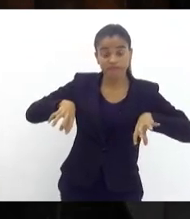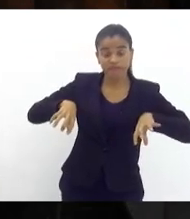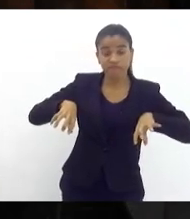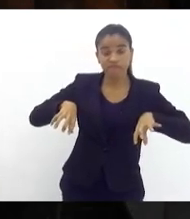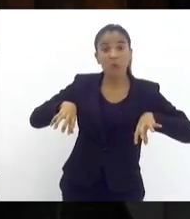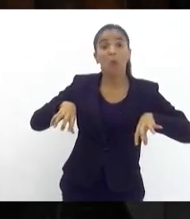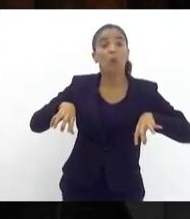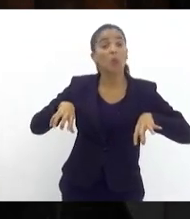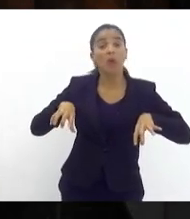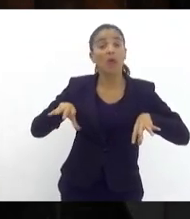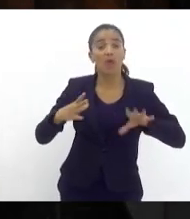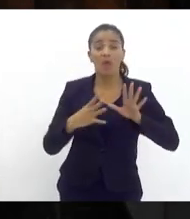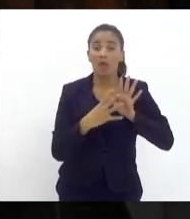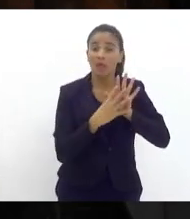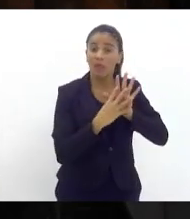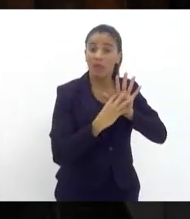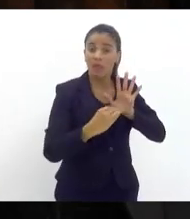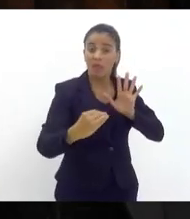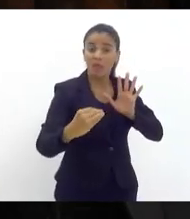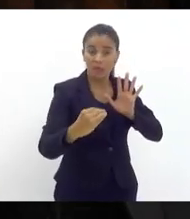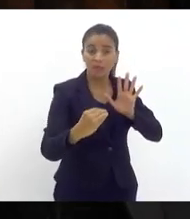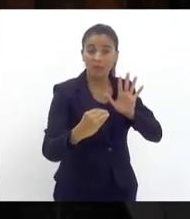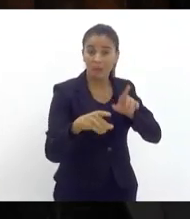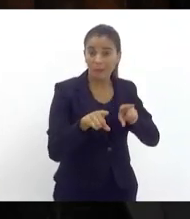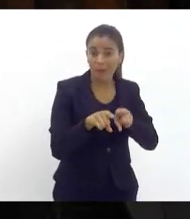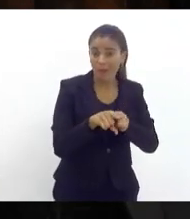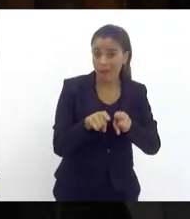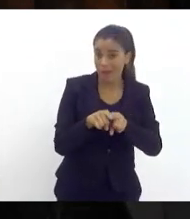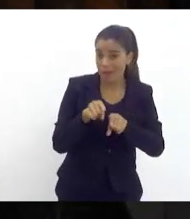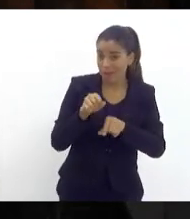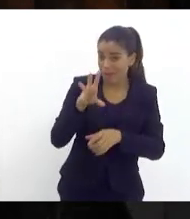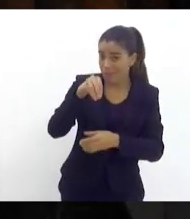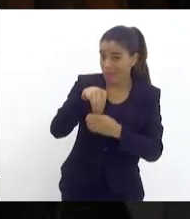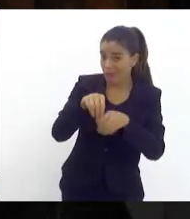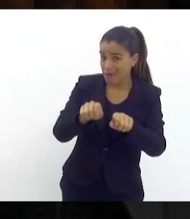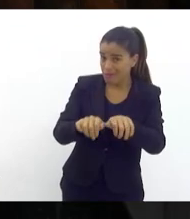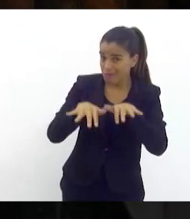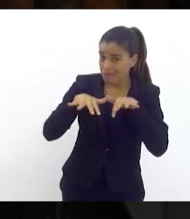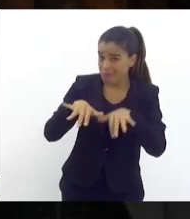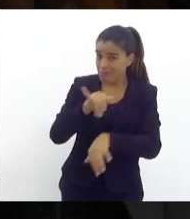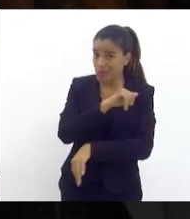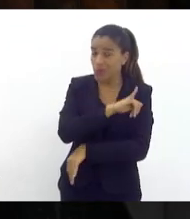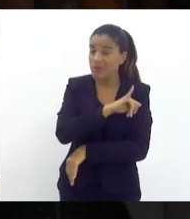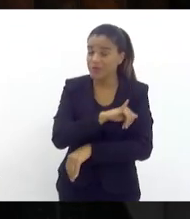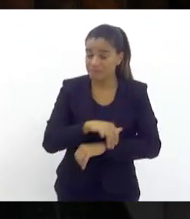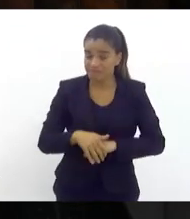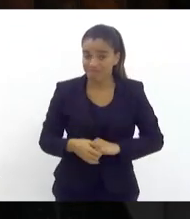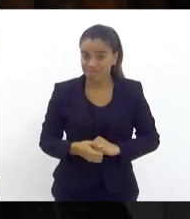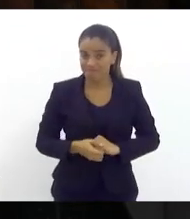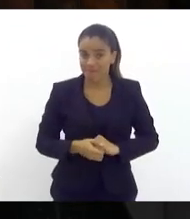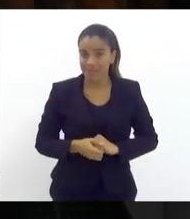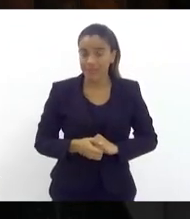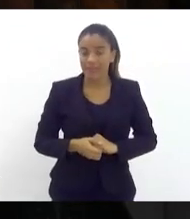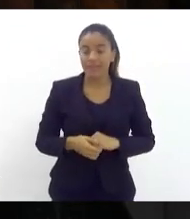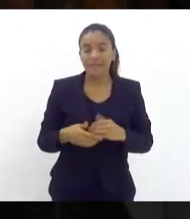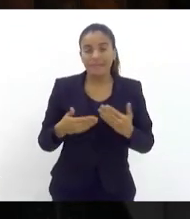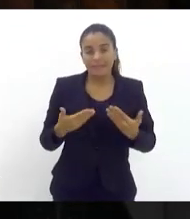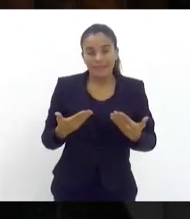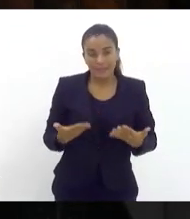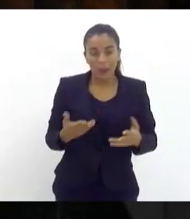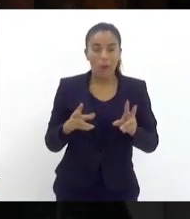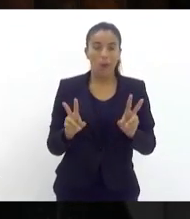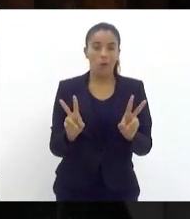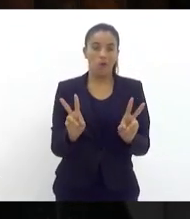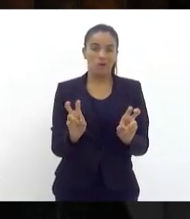tem reflexo aqui também no Parlamento Fluminense então eu trouxe